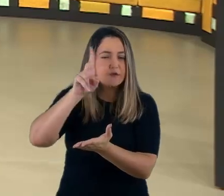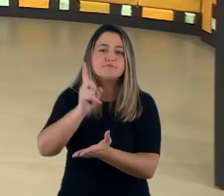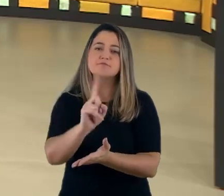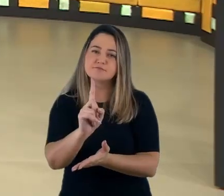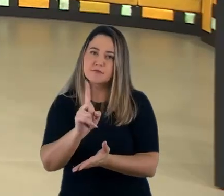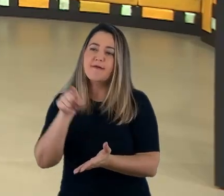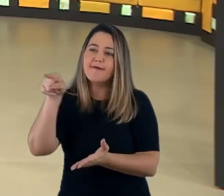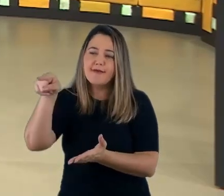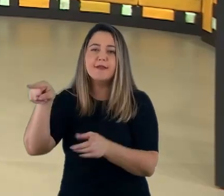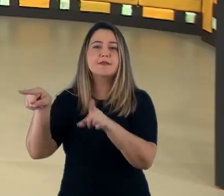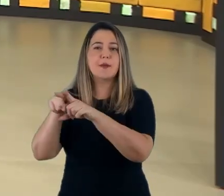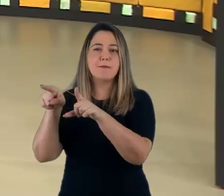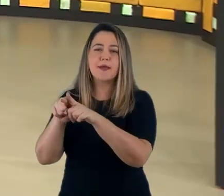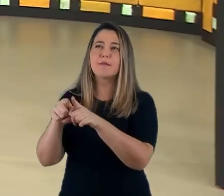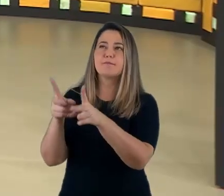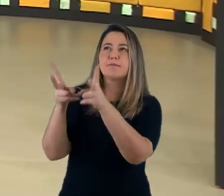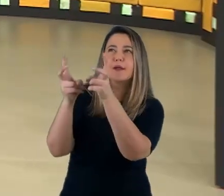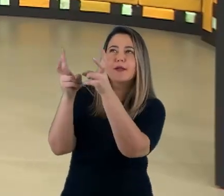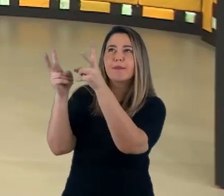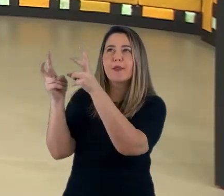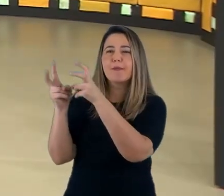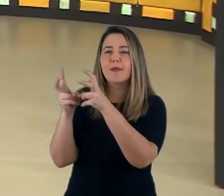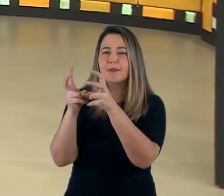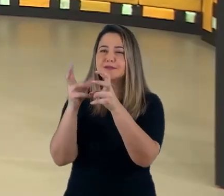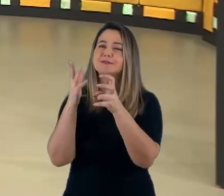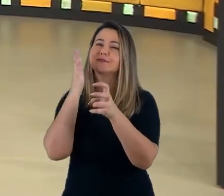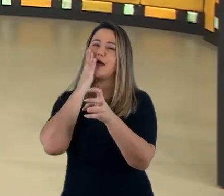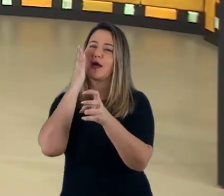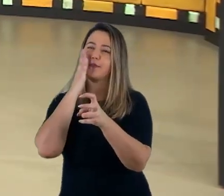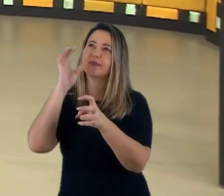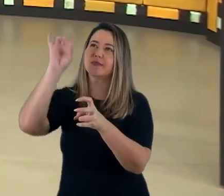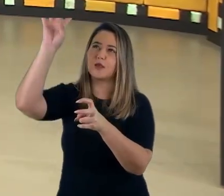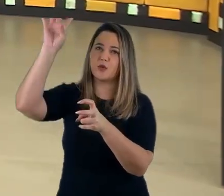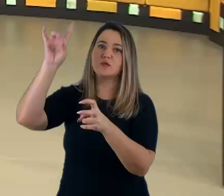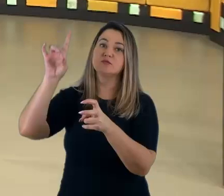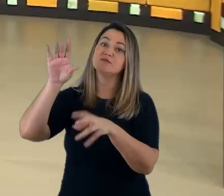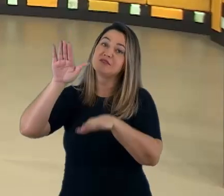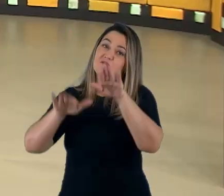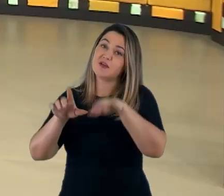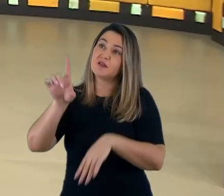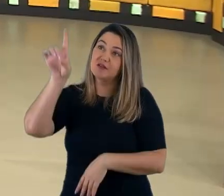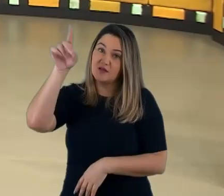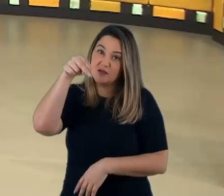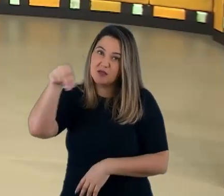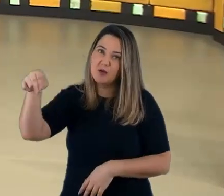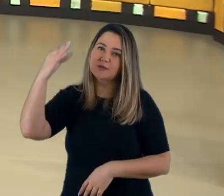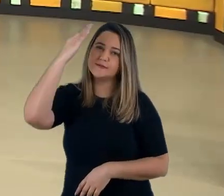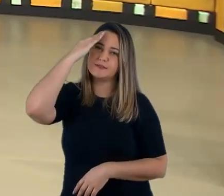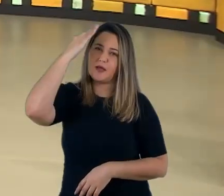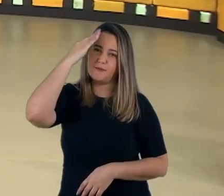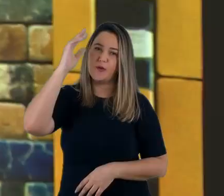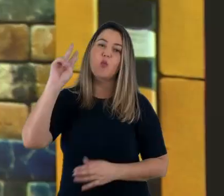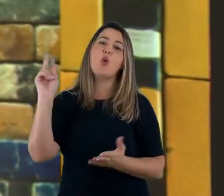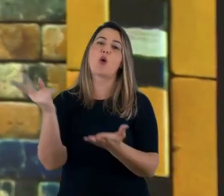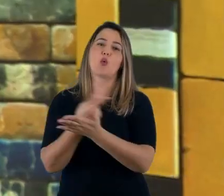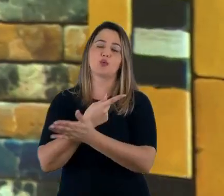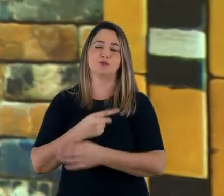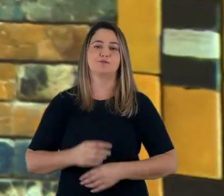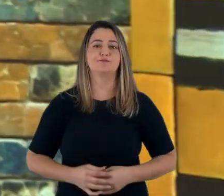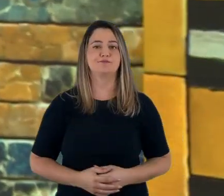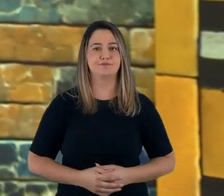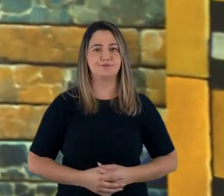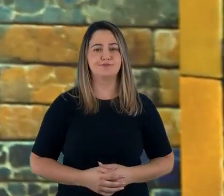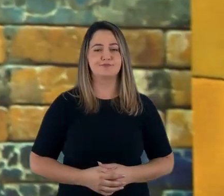dos sinais dos tempos. Talvez Daniel fosse um dos poucos que sabia o que estava acontecendo. E foi